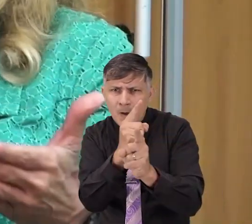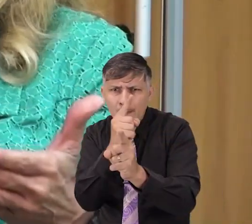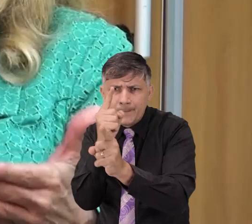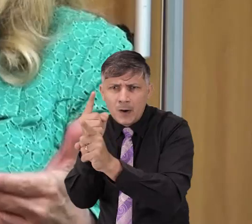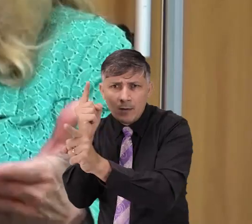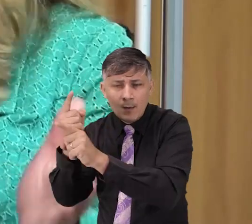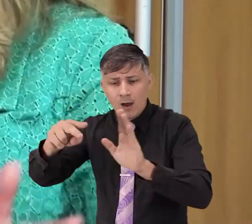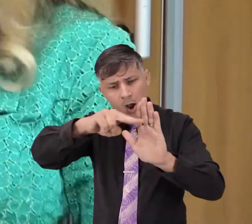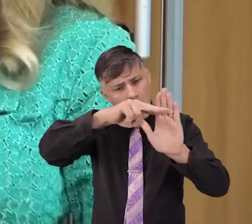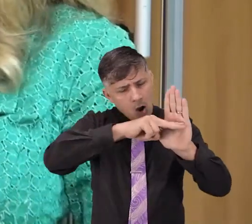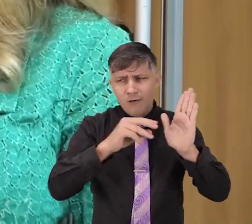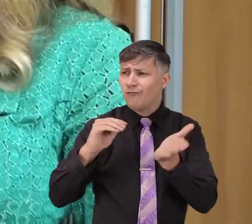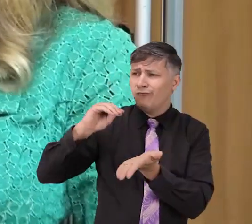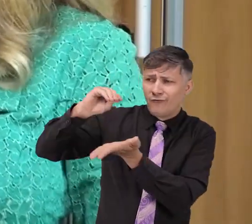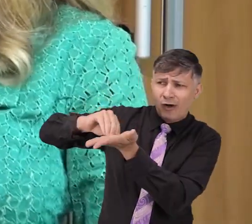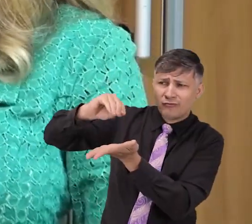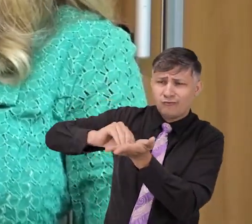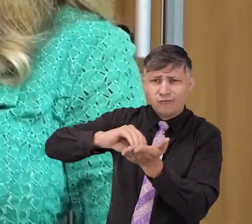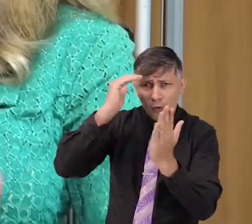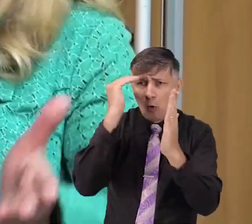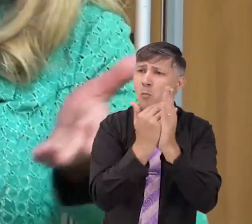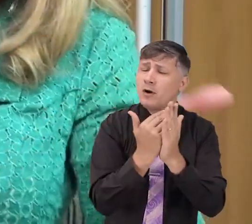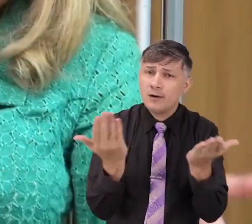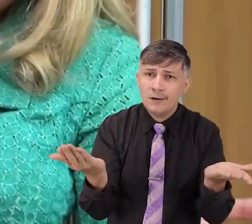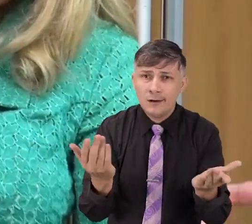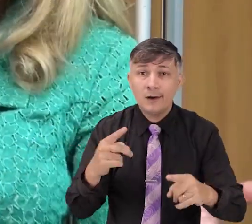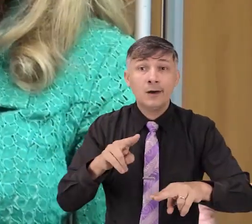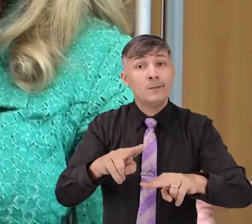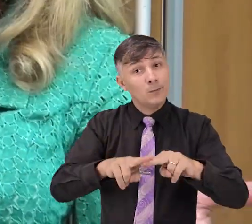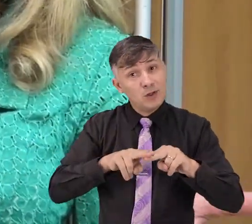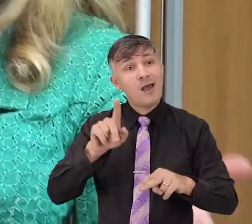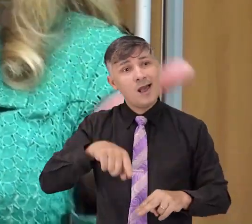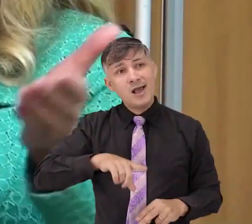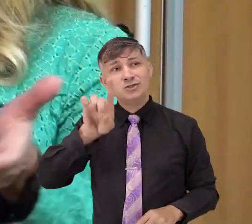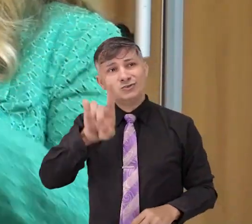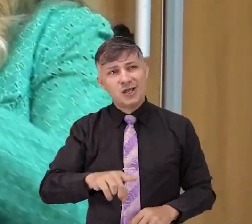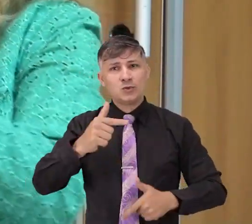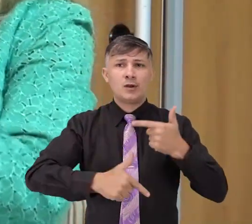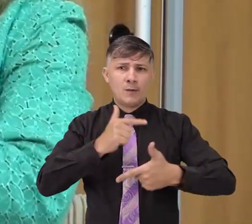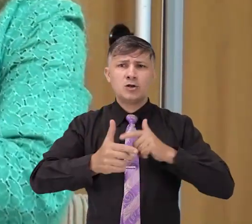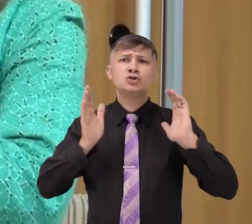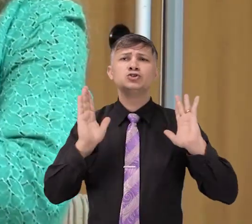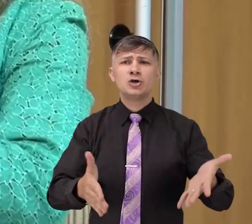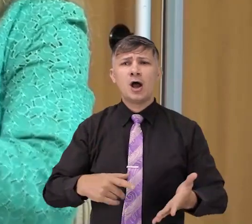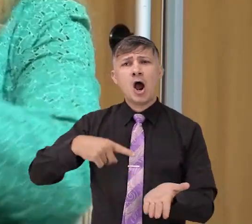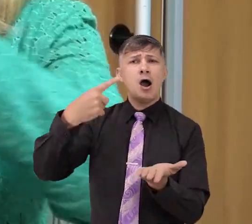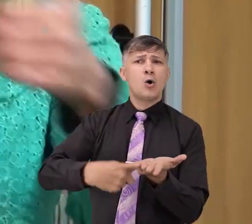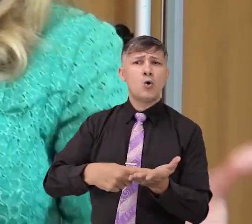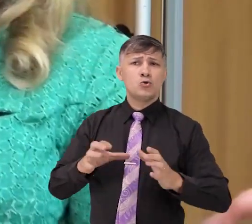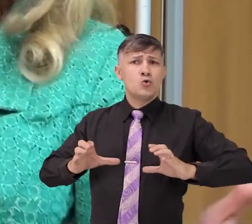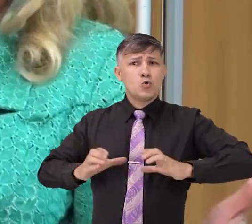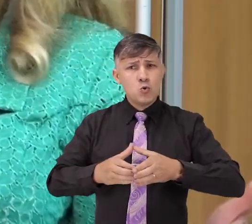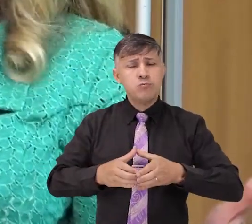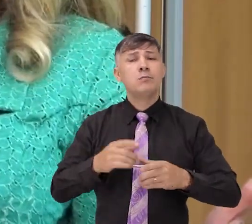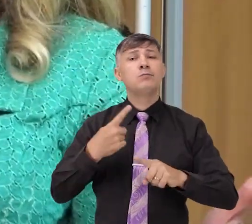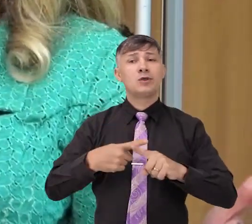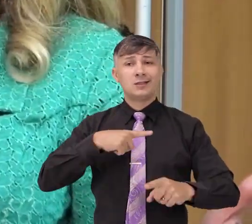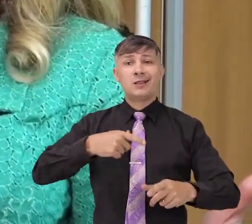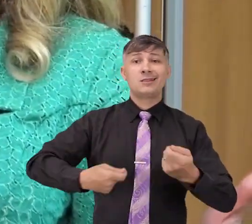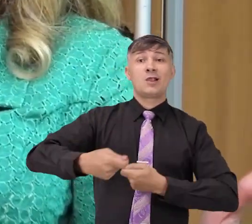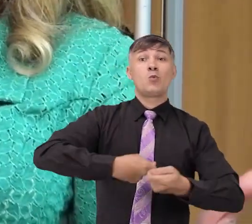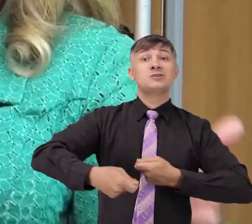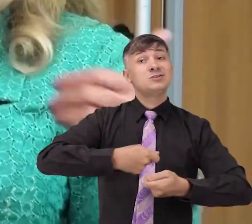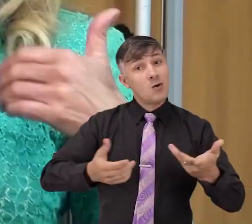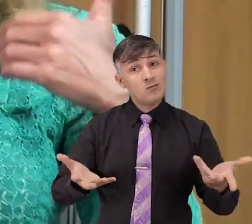às vezes, de normas que não são cumpridas. Porque é fonte do direito de trabalho as convenções e os acordos coletivos, que são frutos dessas